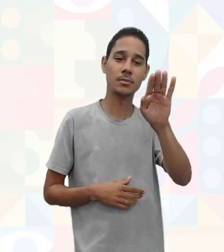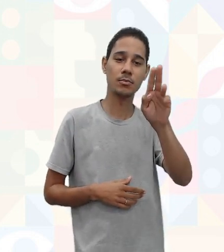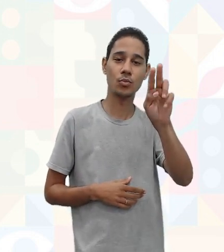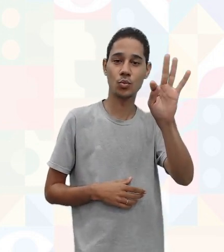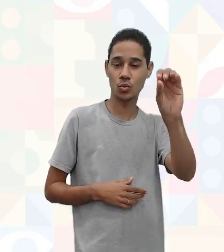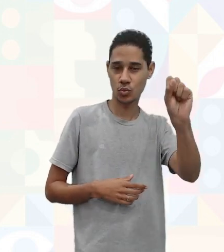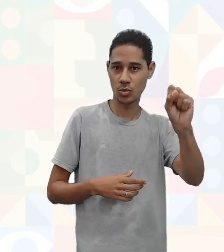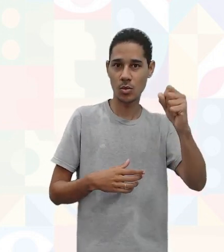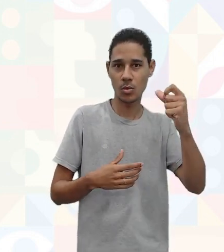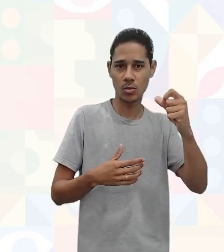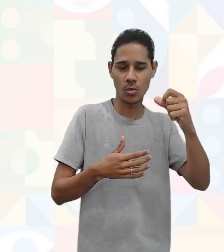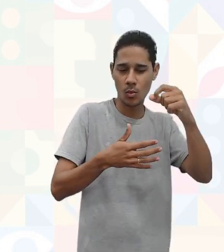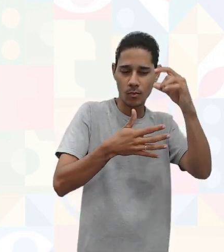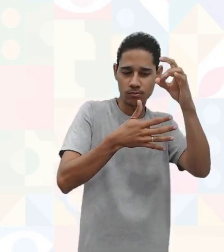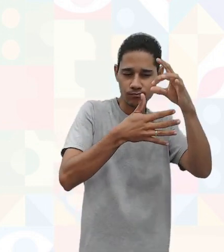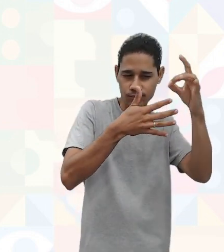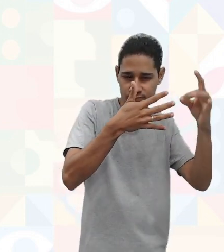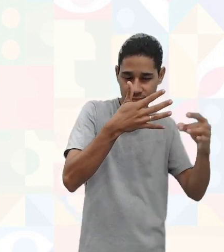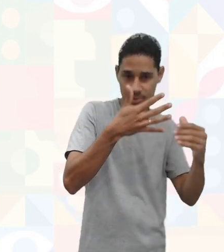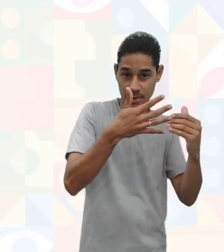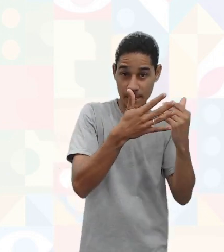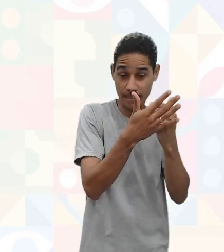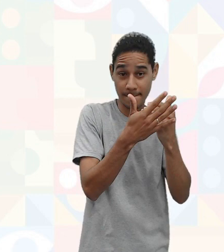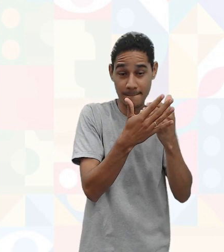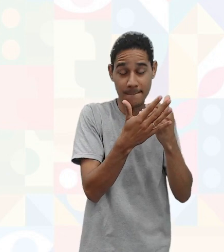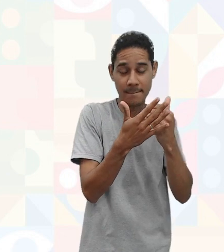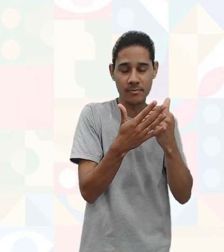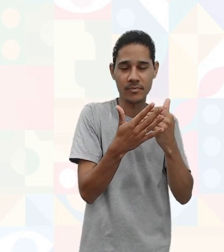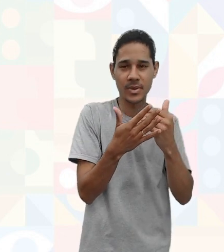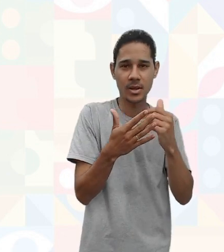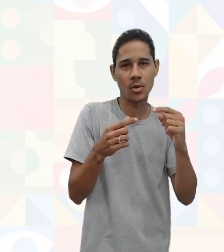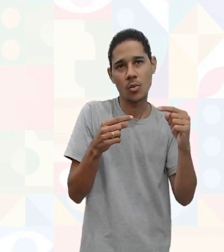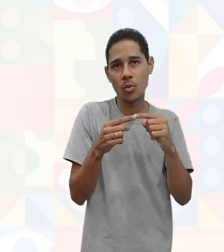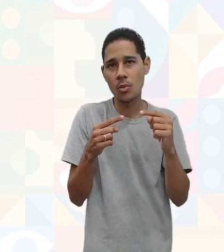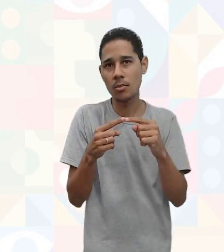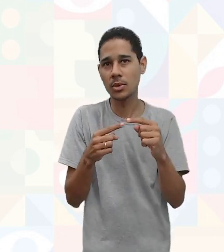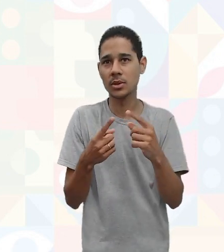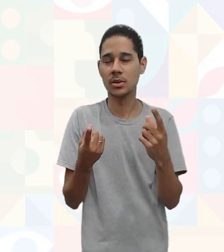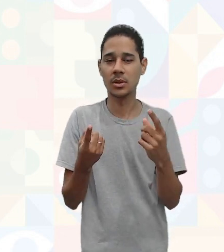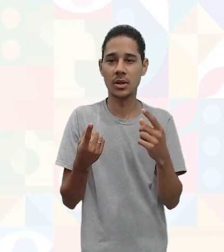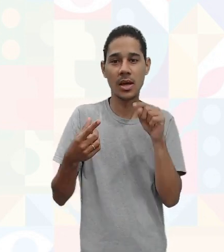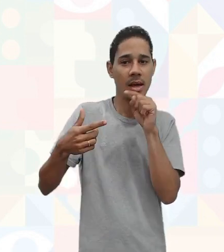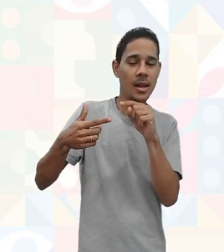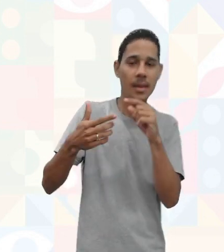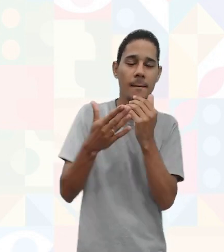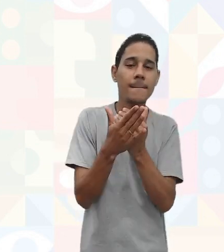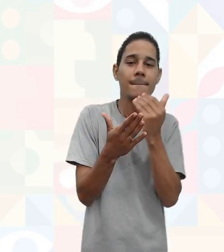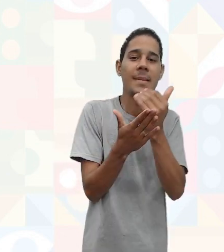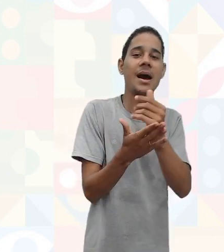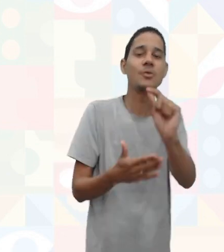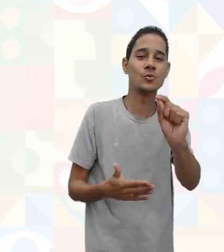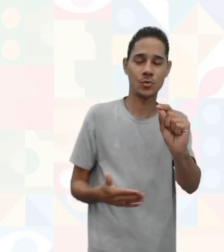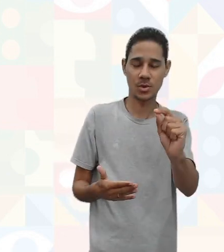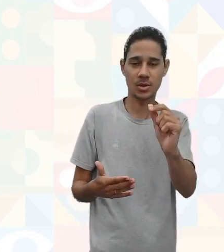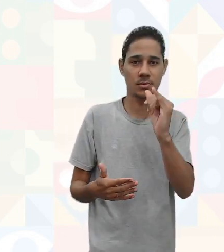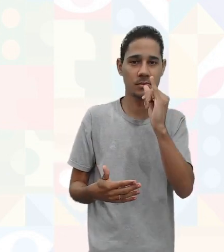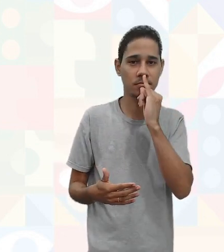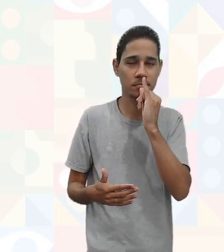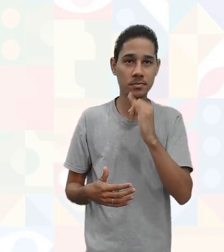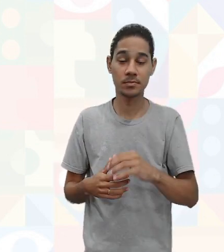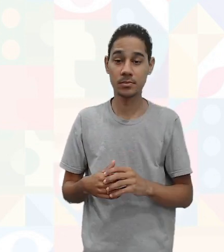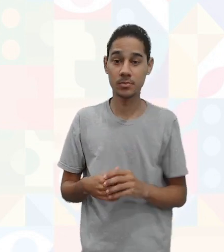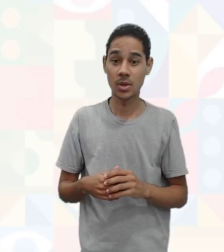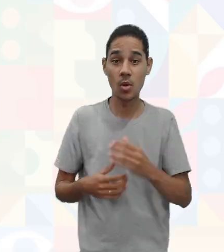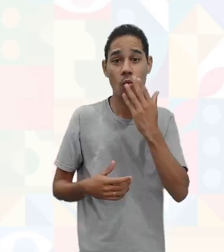ou que vão definir, melhor dizendo, algumas questões relativas à tag. Por exemplo, você pode